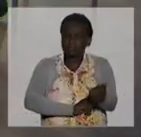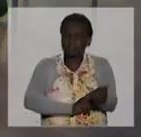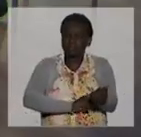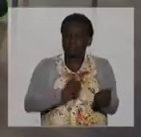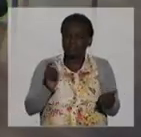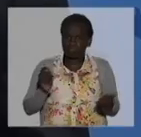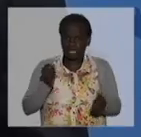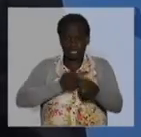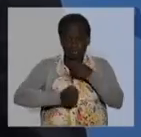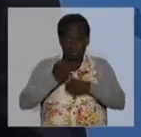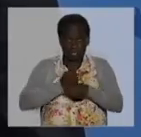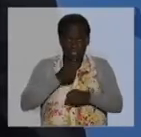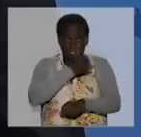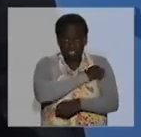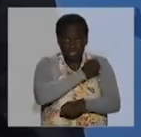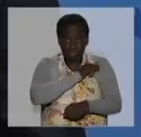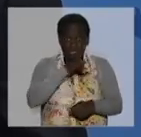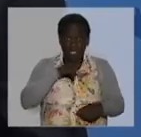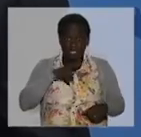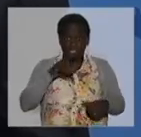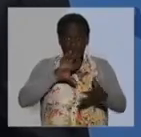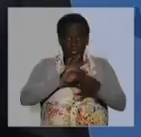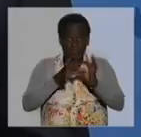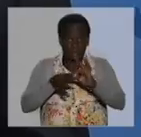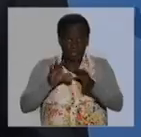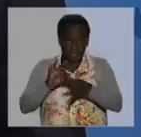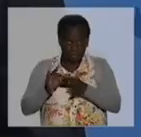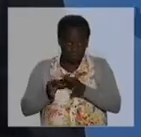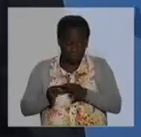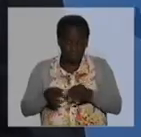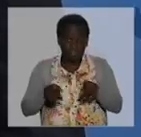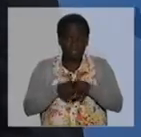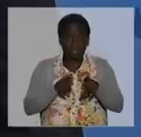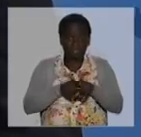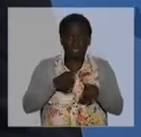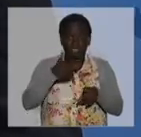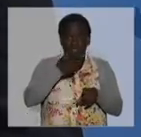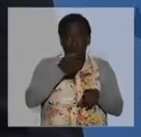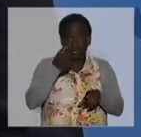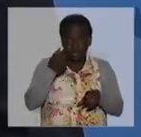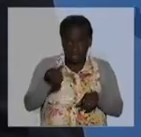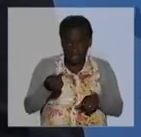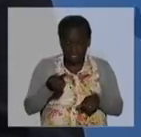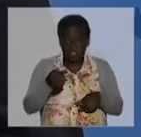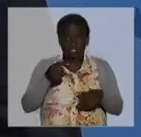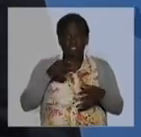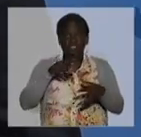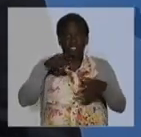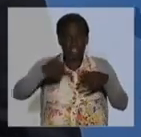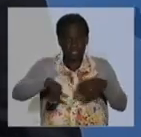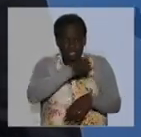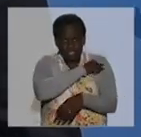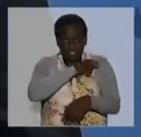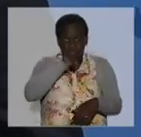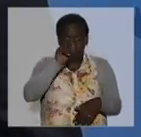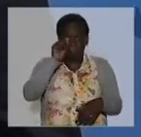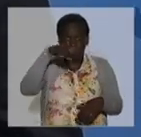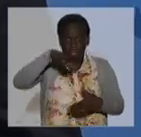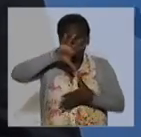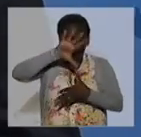deputado. Ano passado o Rio de Janeiro sediou os Jogos Olímpicos e Paralímpicos. Pan-Americano. Em 2007 sediou os Jogos